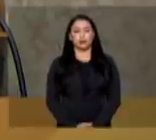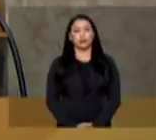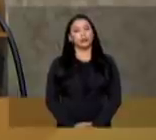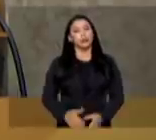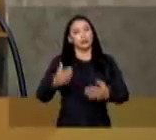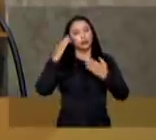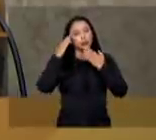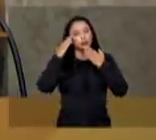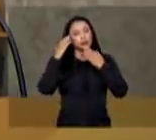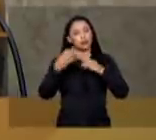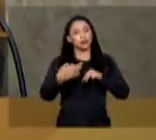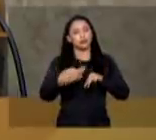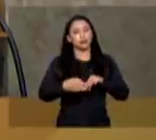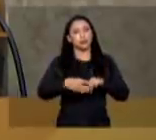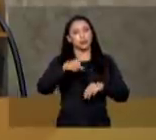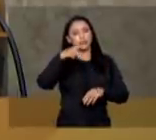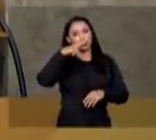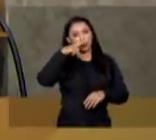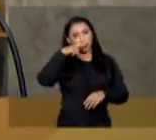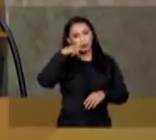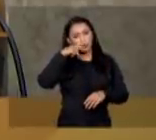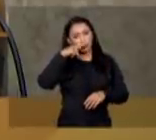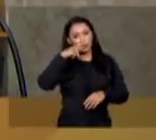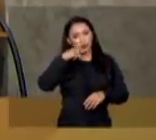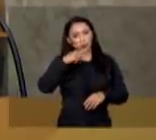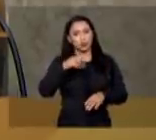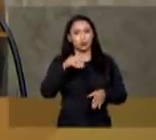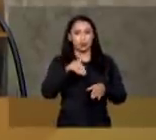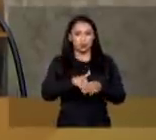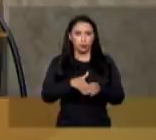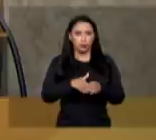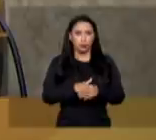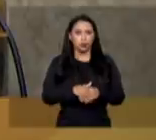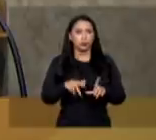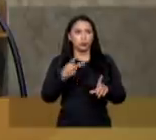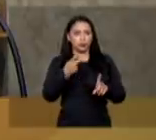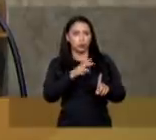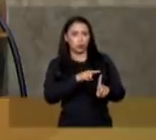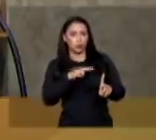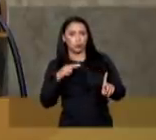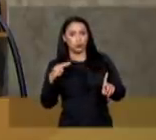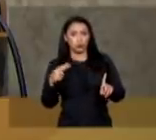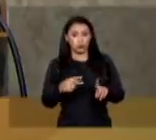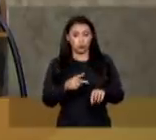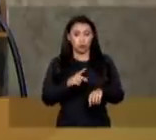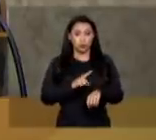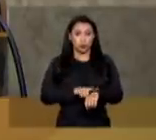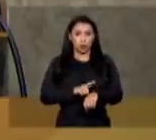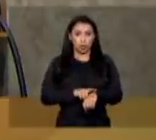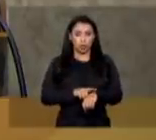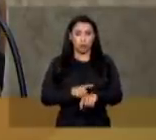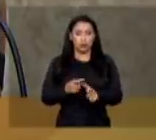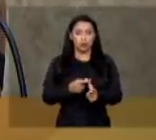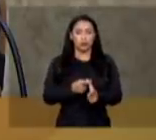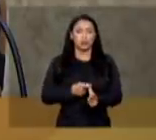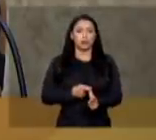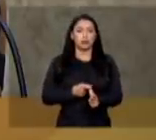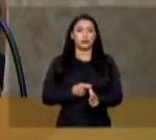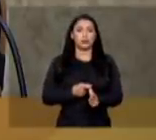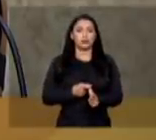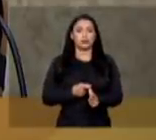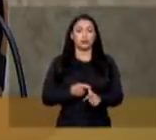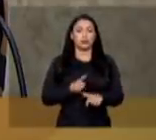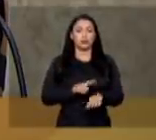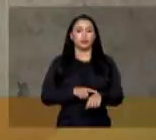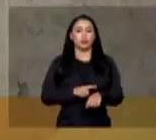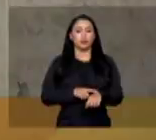voto extenso, esclarecedor do seu ponto de vista. Ministro Luiz Fux, presidente do STF. Pelo tempo